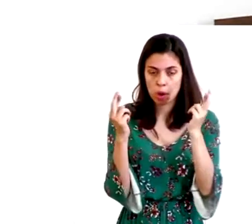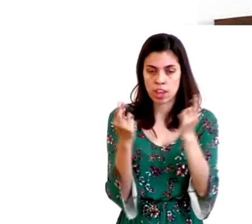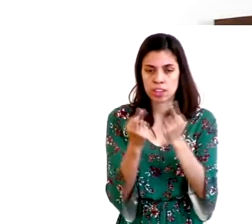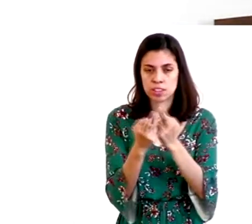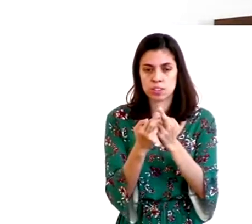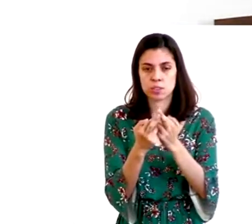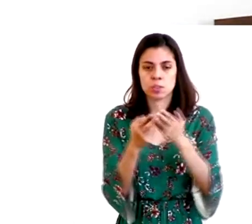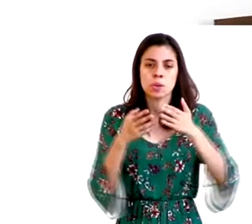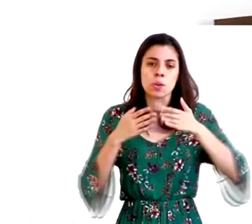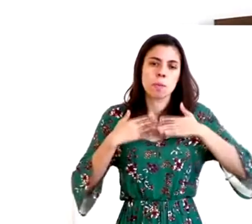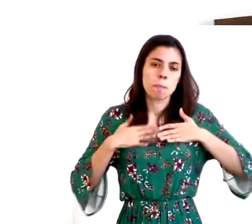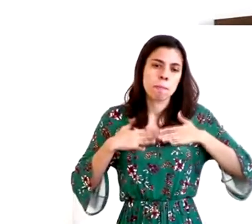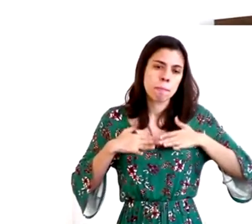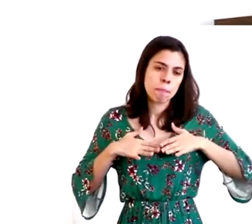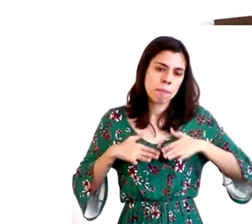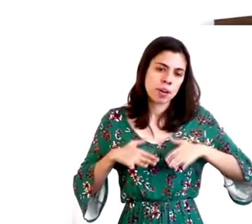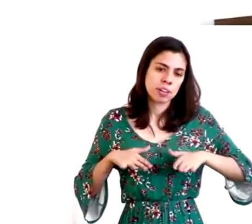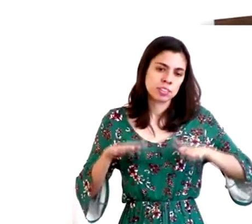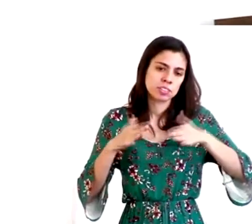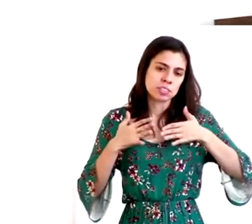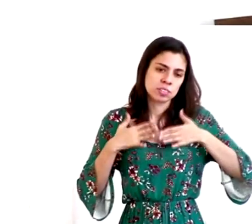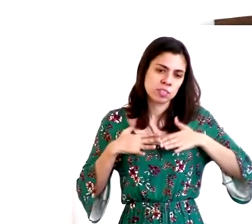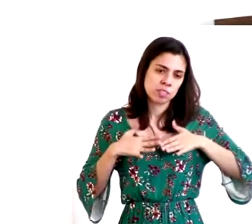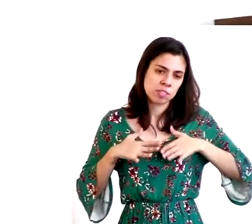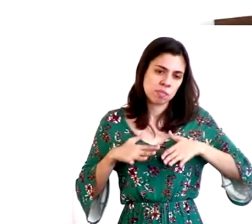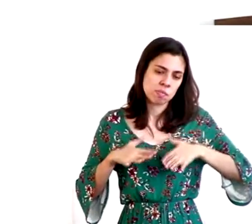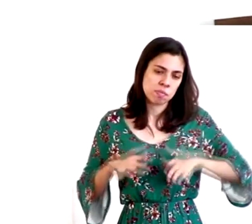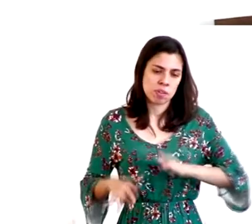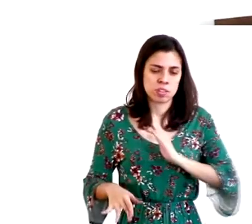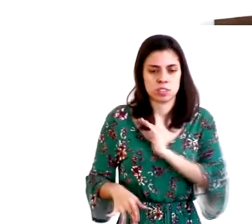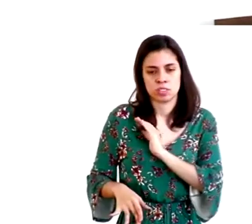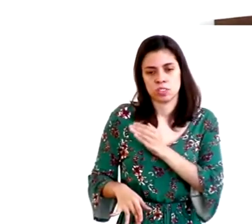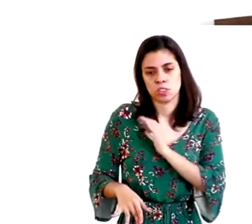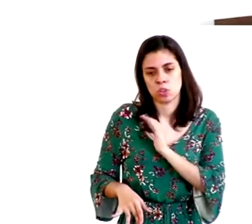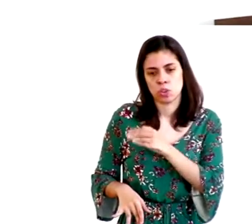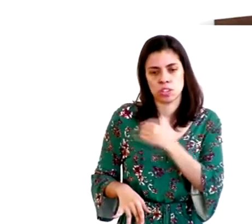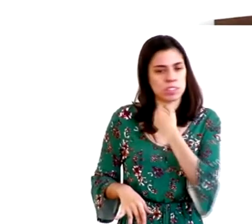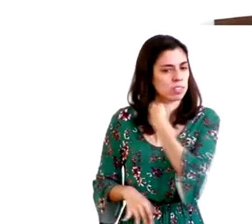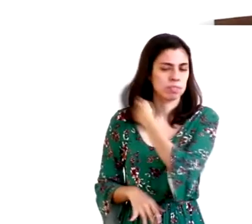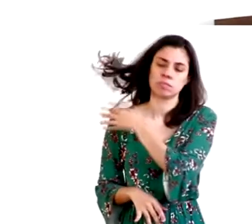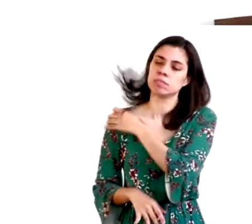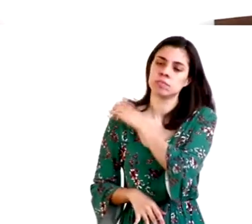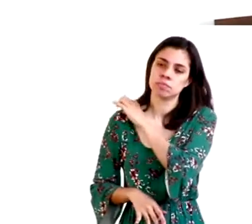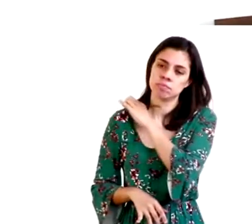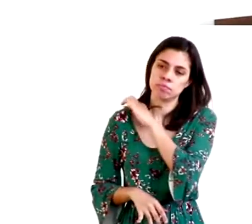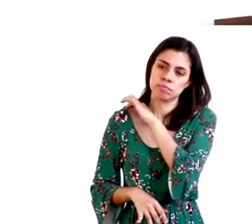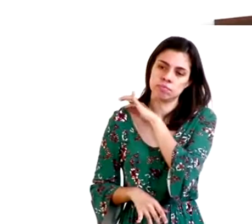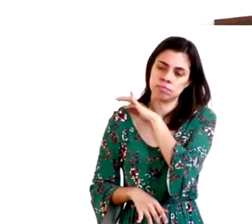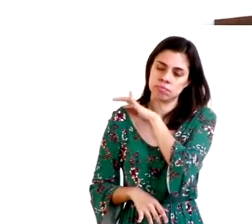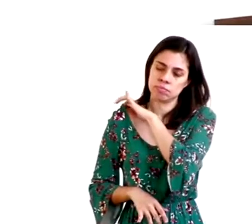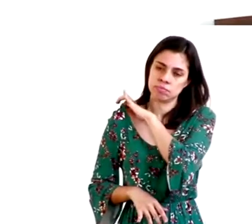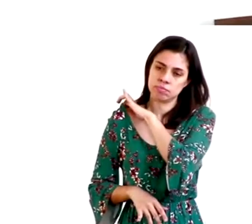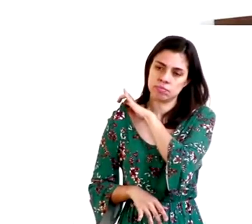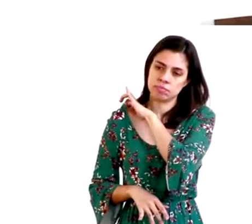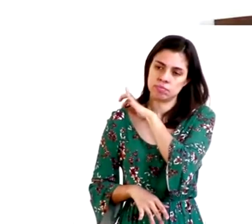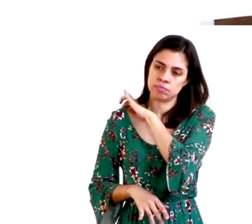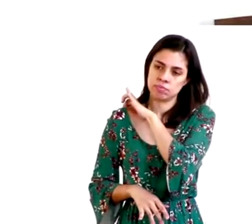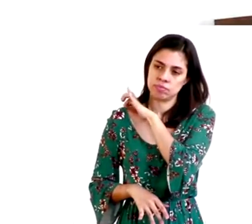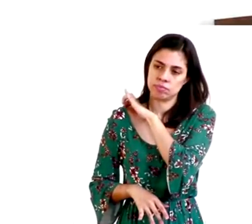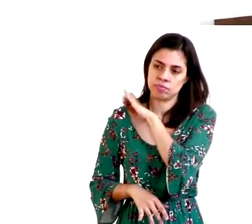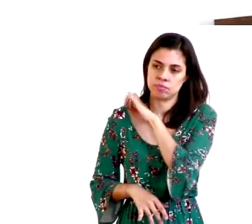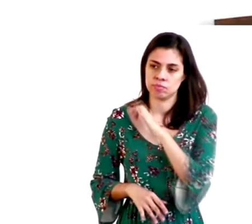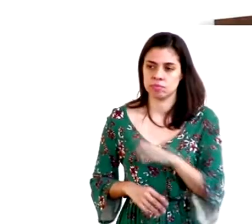porque no mundo em que vivemos, não são os mansos, não são os pobres de espírito que herdarão a terra.